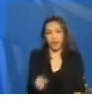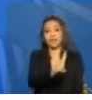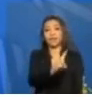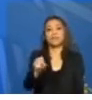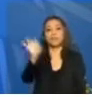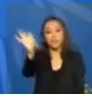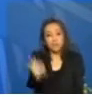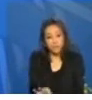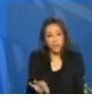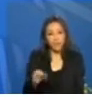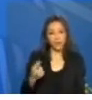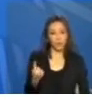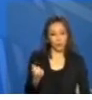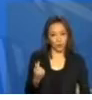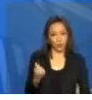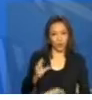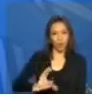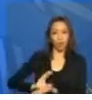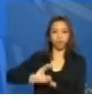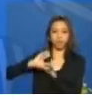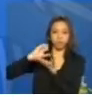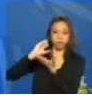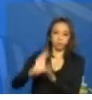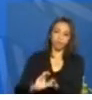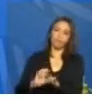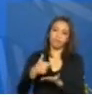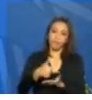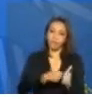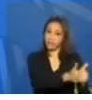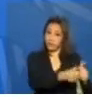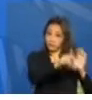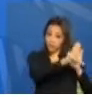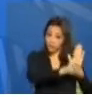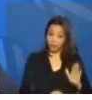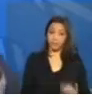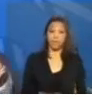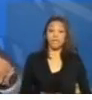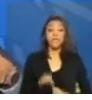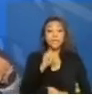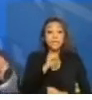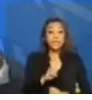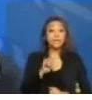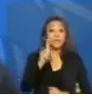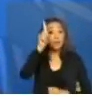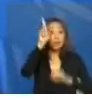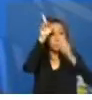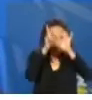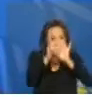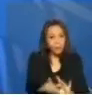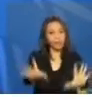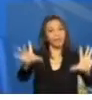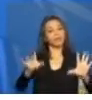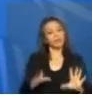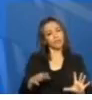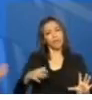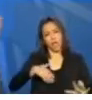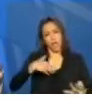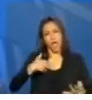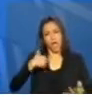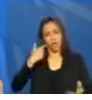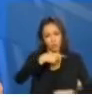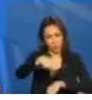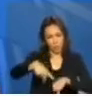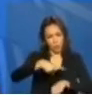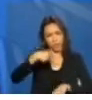dos recursos que estão determinados pela lei. E se Deus quiser, na medida em que as coisas vão avançando no Brasil, nós